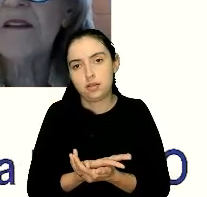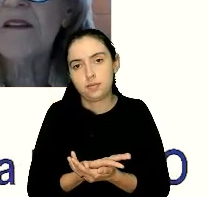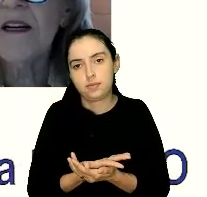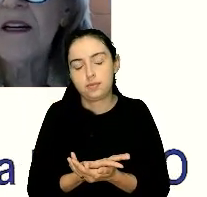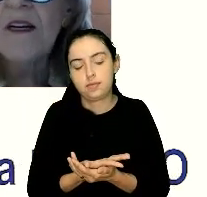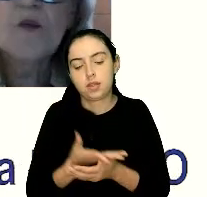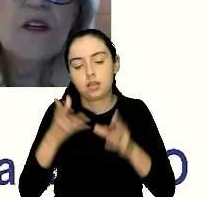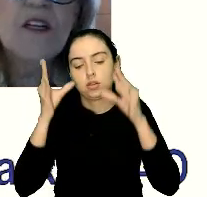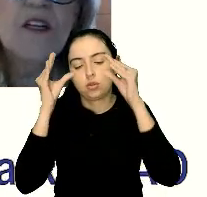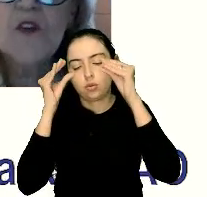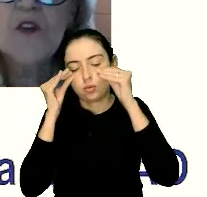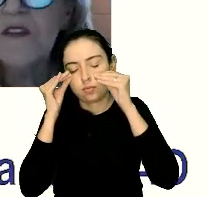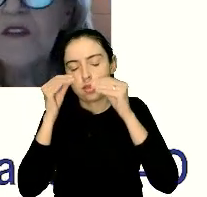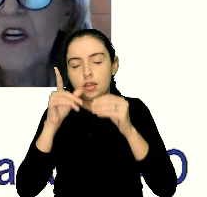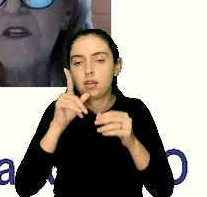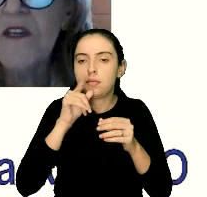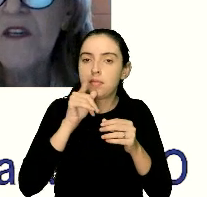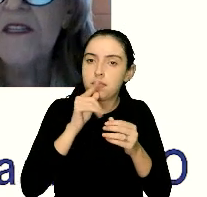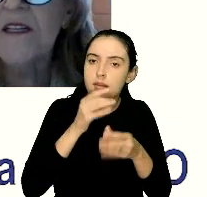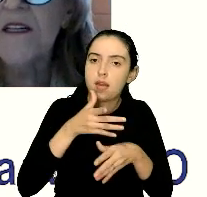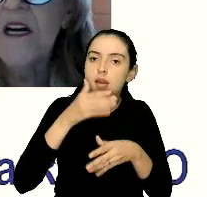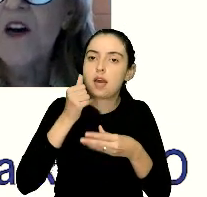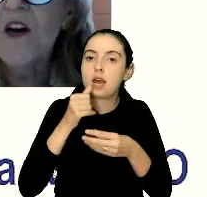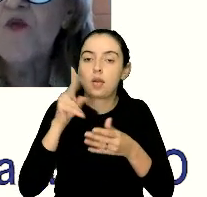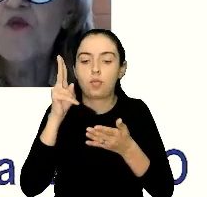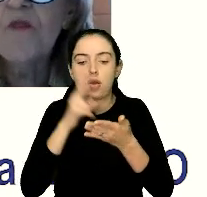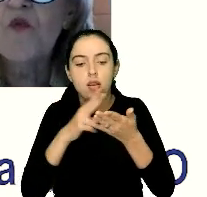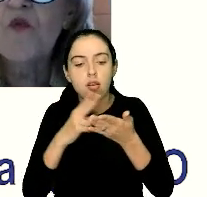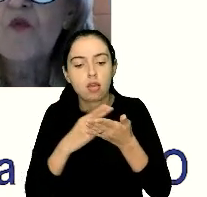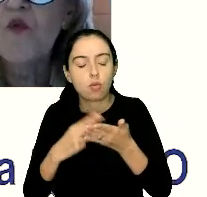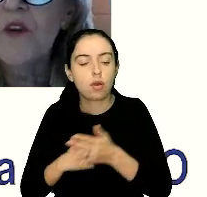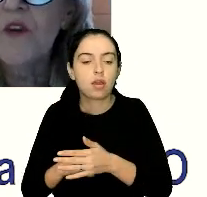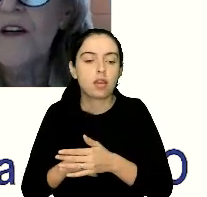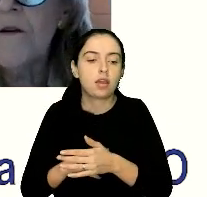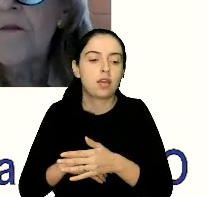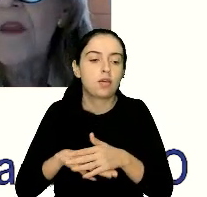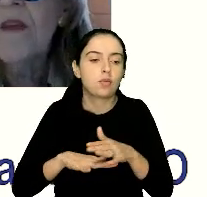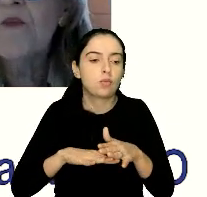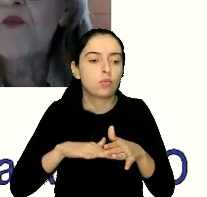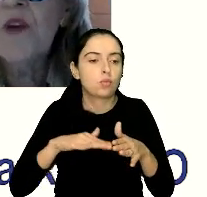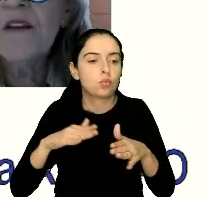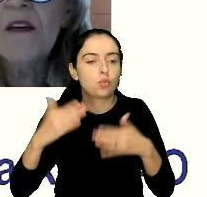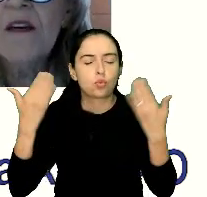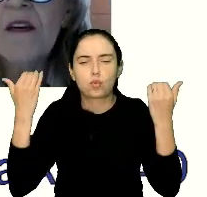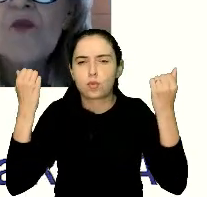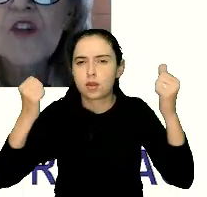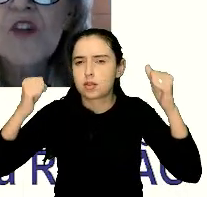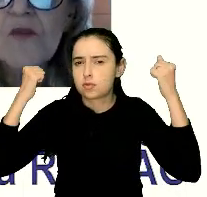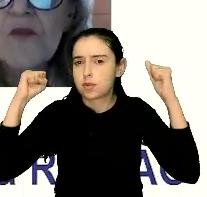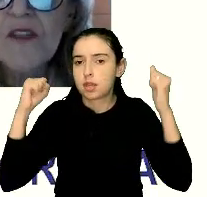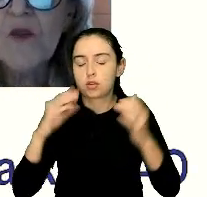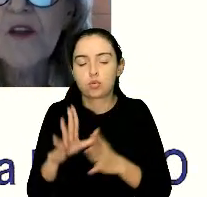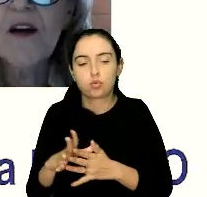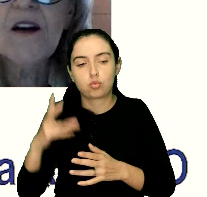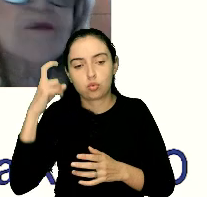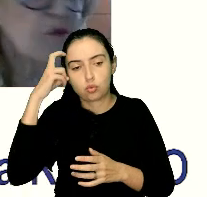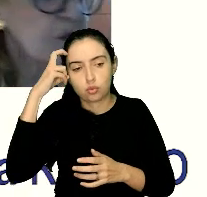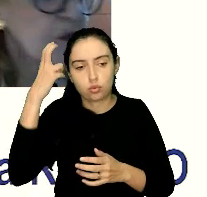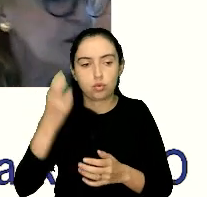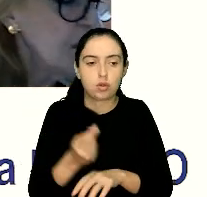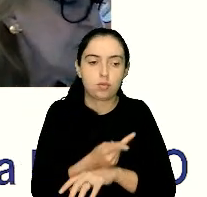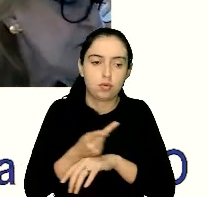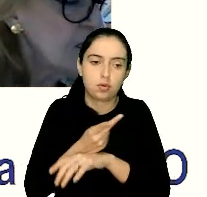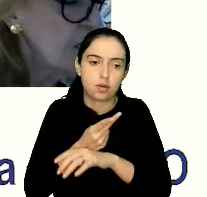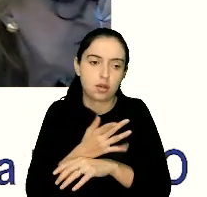dormir, se hidratar, ler um livro, atividade física, consumir cultura, procurar ter um cotidiano